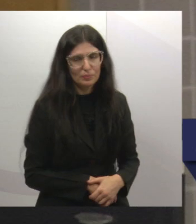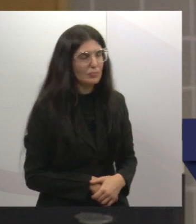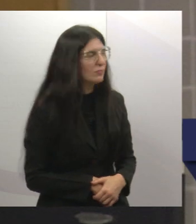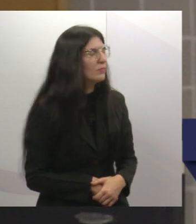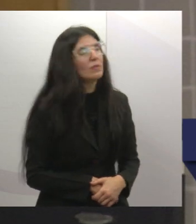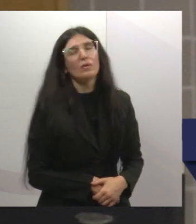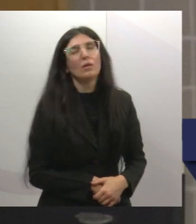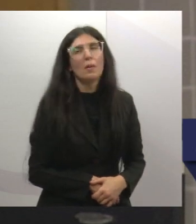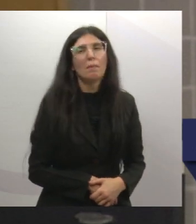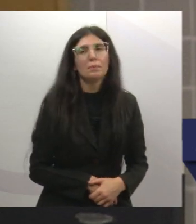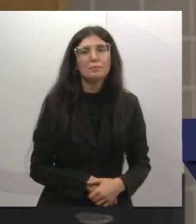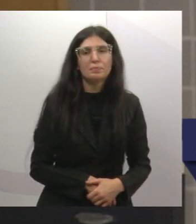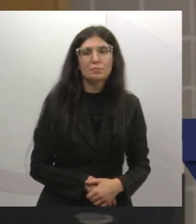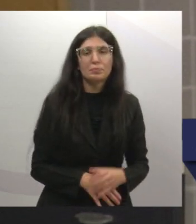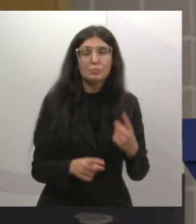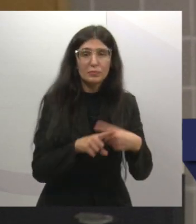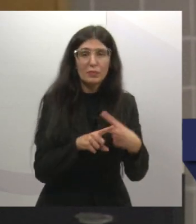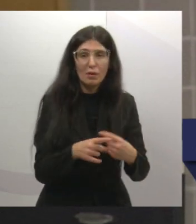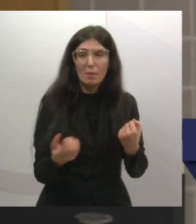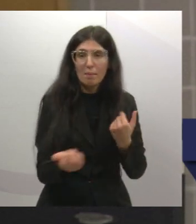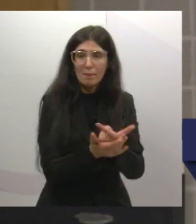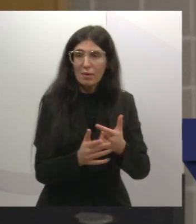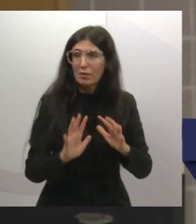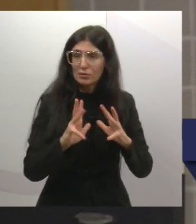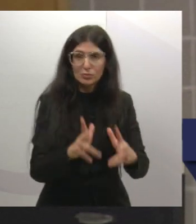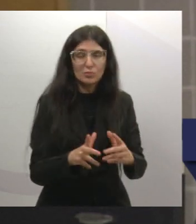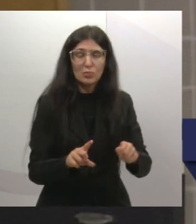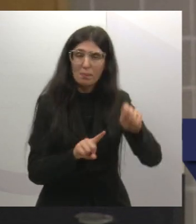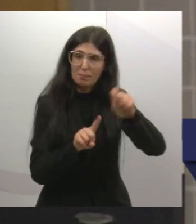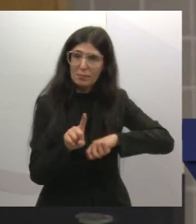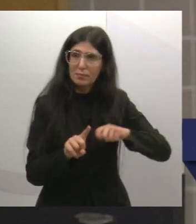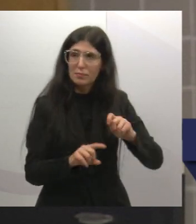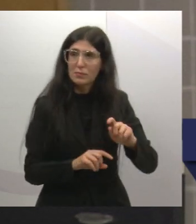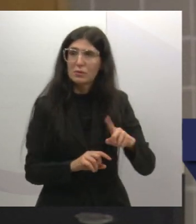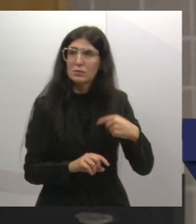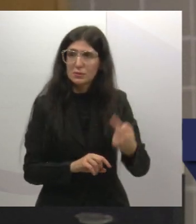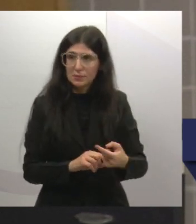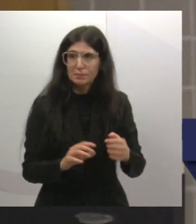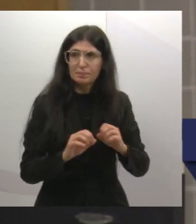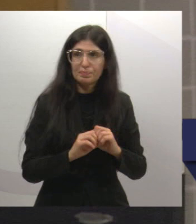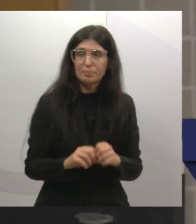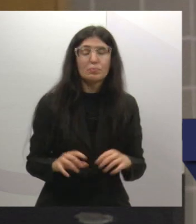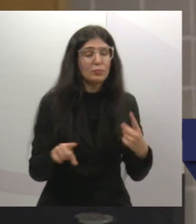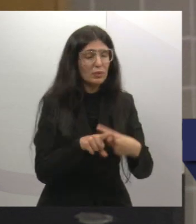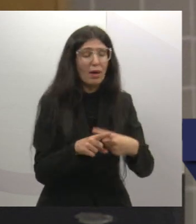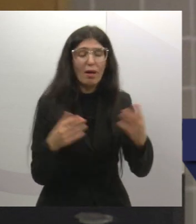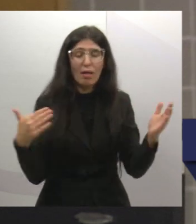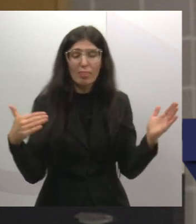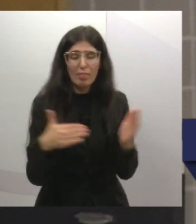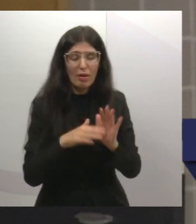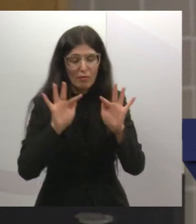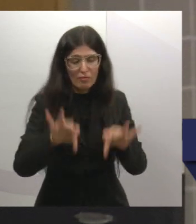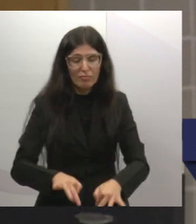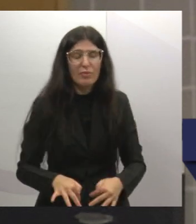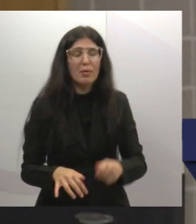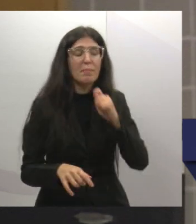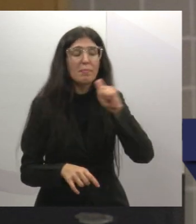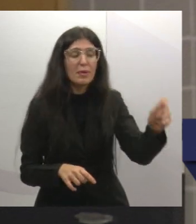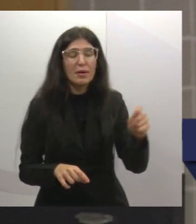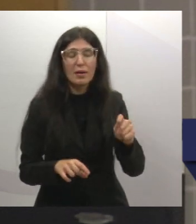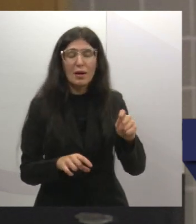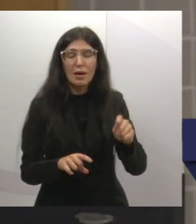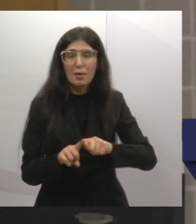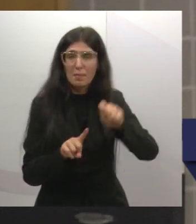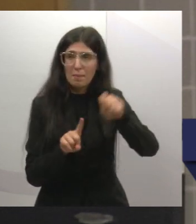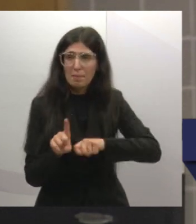seguinte os seus impostos. Então, vocês podem perceber que até esse encerramento de abril não foi possível